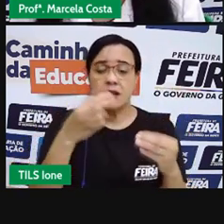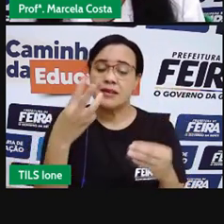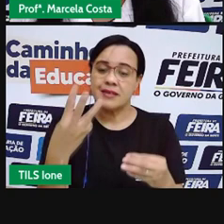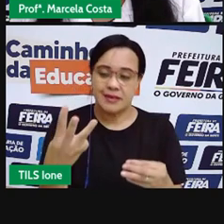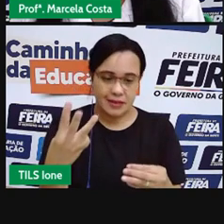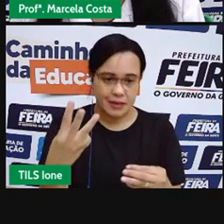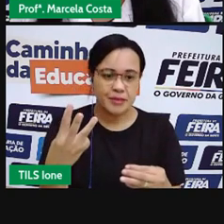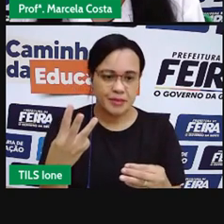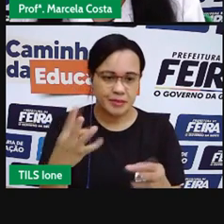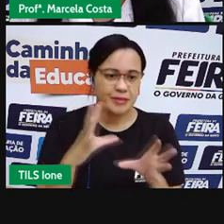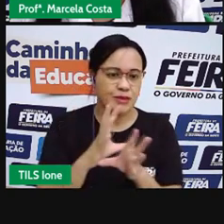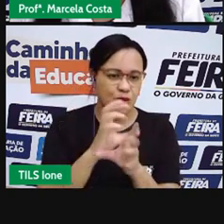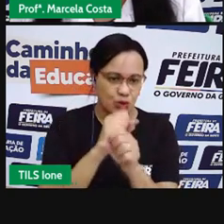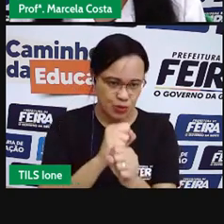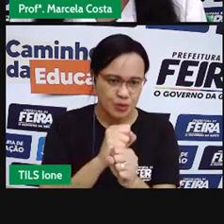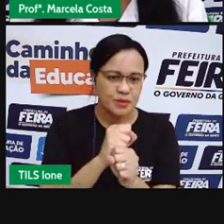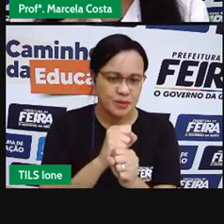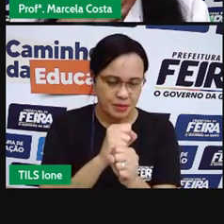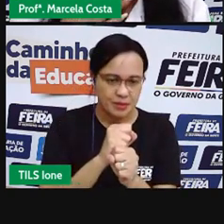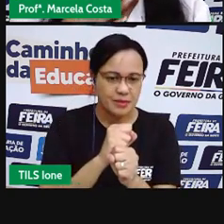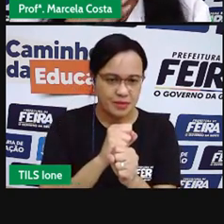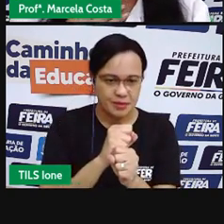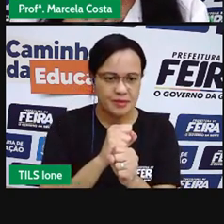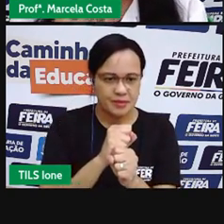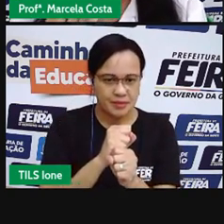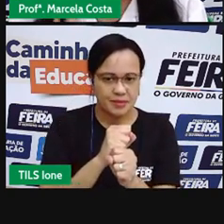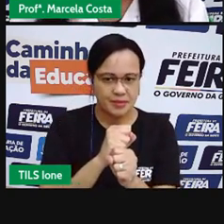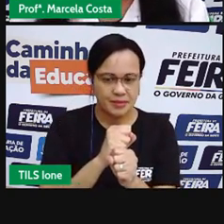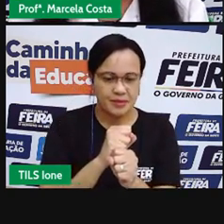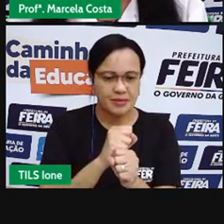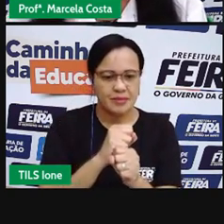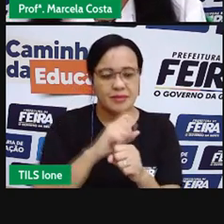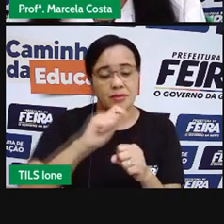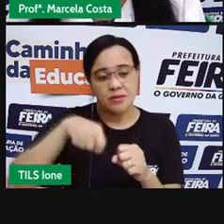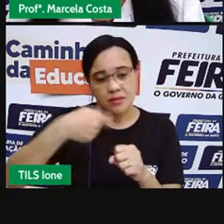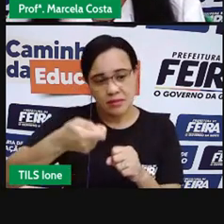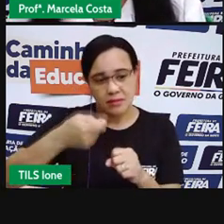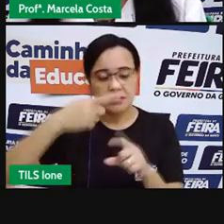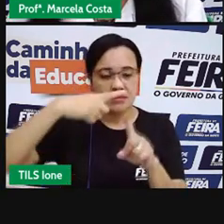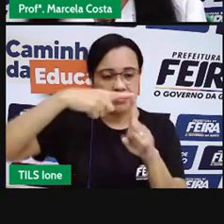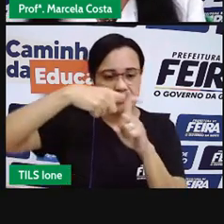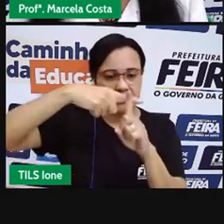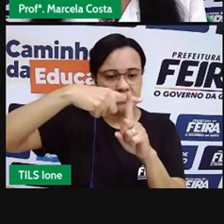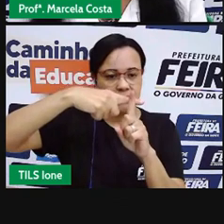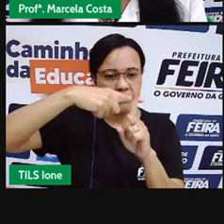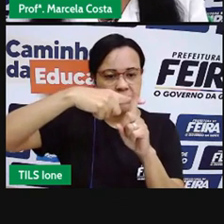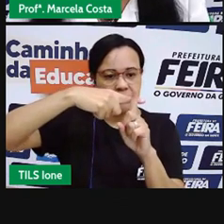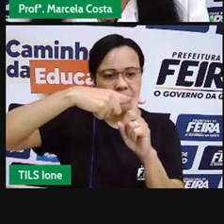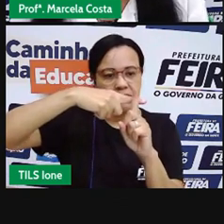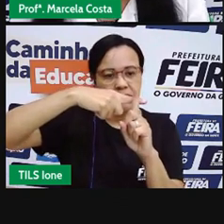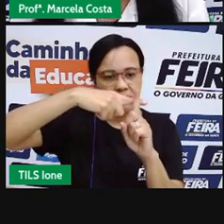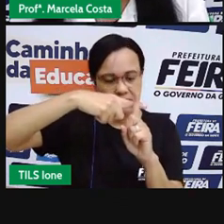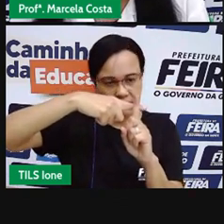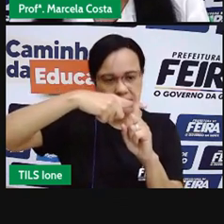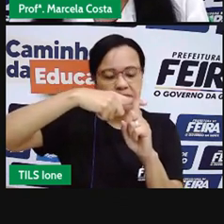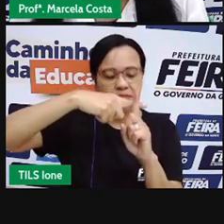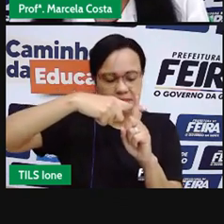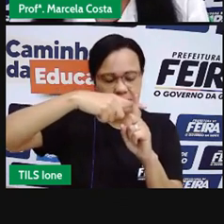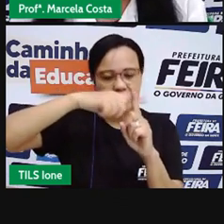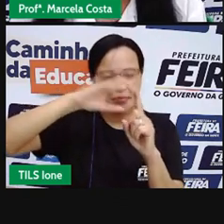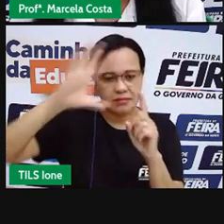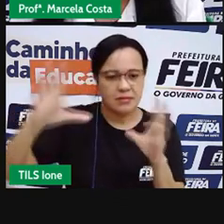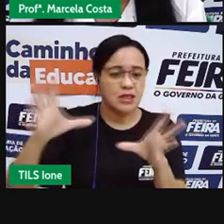botou. Então, toda vez que a gente tiver essa noção de acréscimo, a gente vai somar,